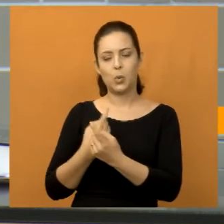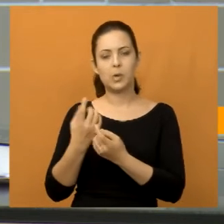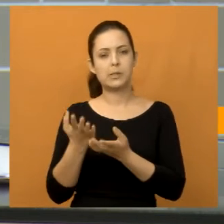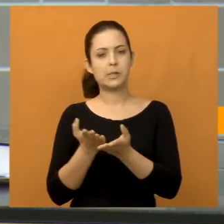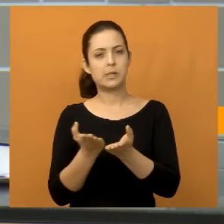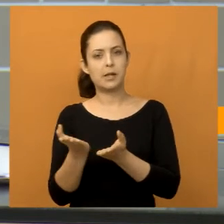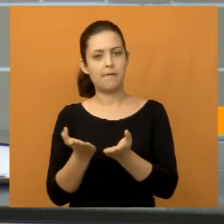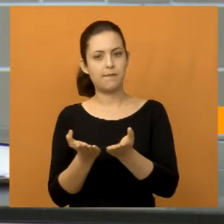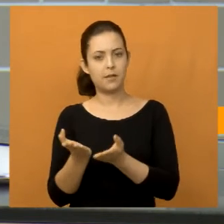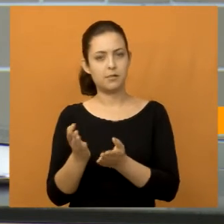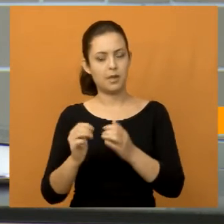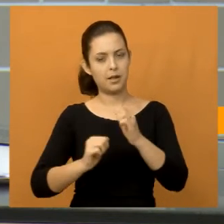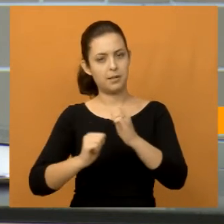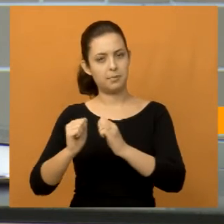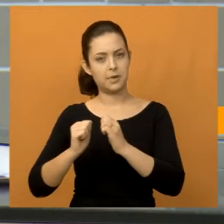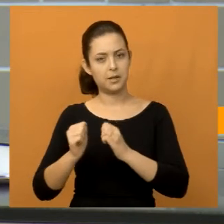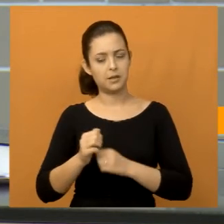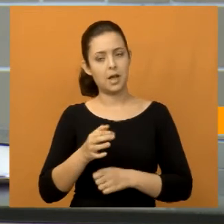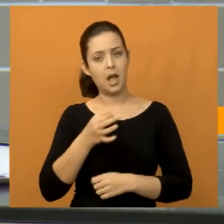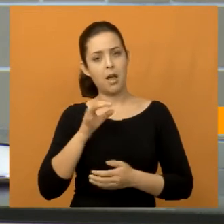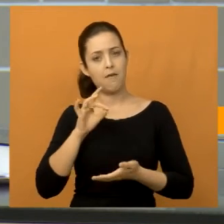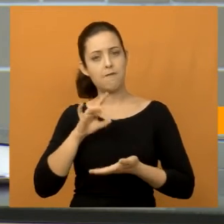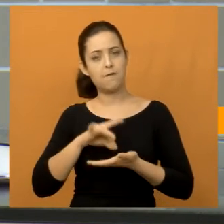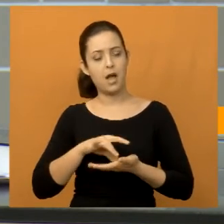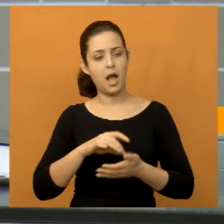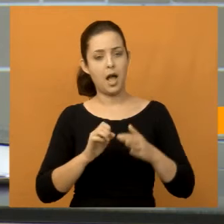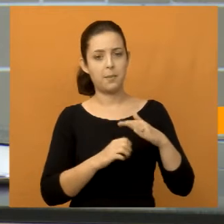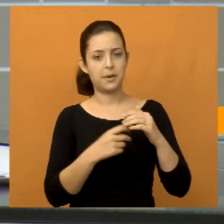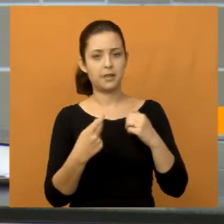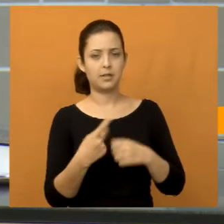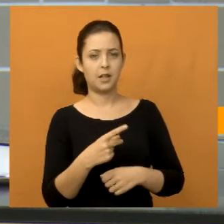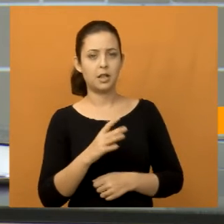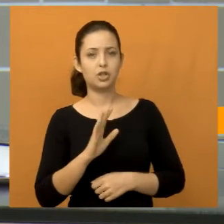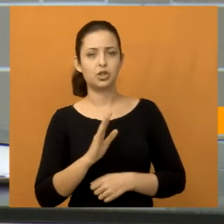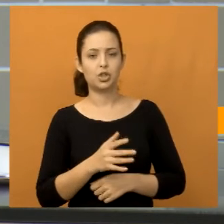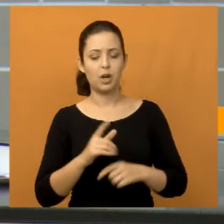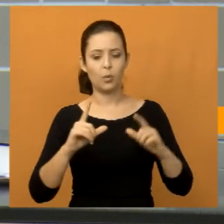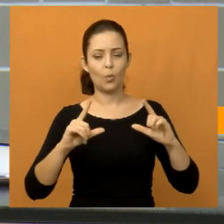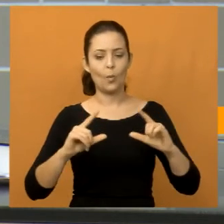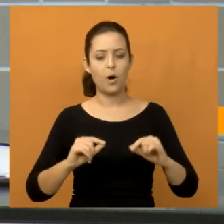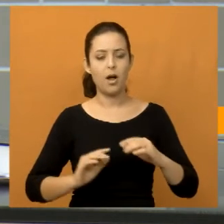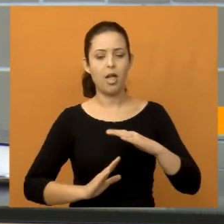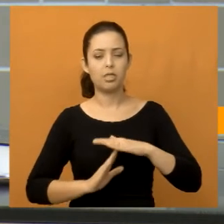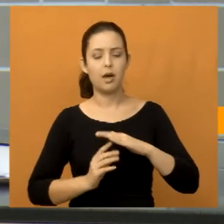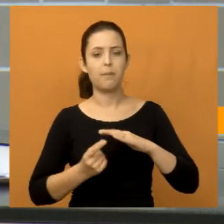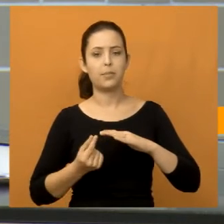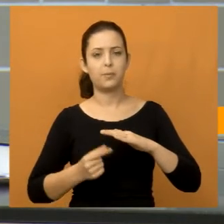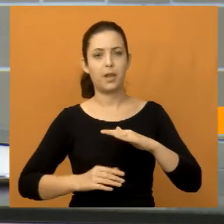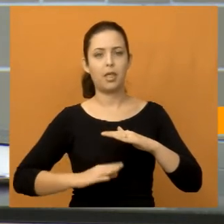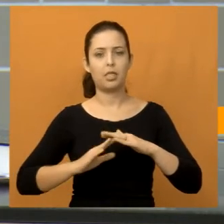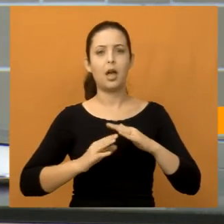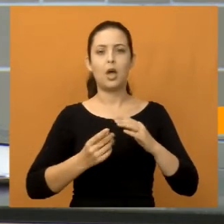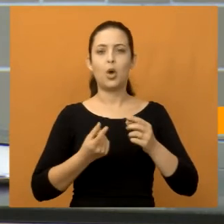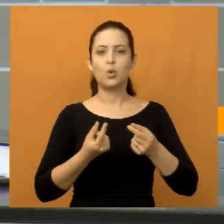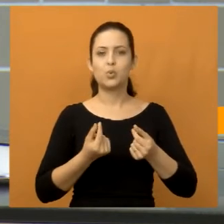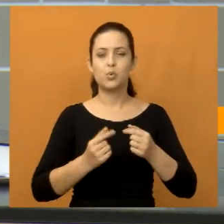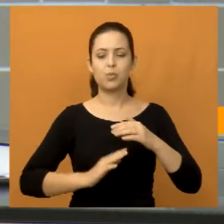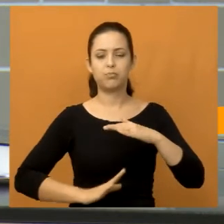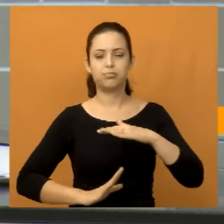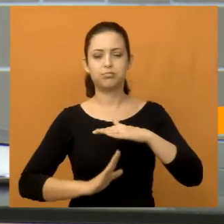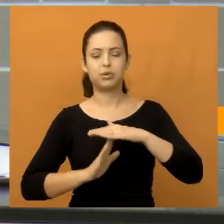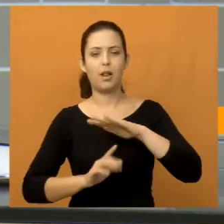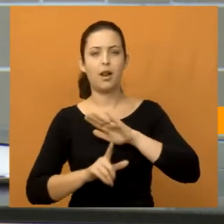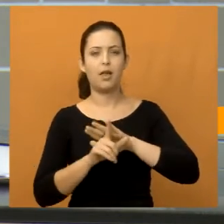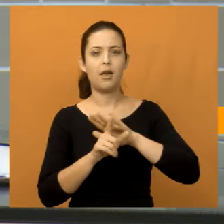prestadores de serviço, alegando que sua empresa já havia esgotado o faturamento permitido pela